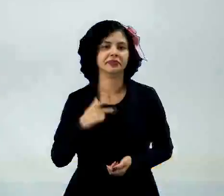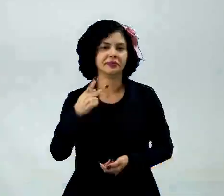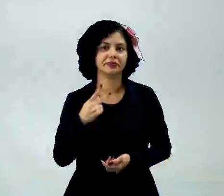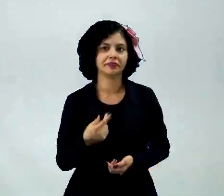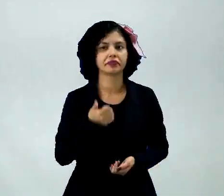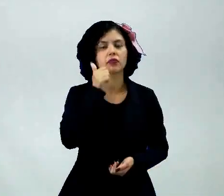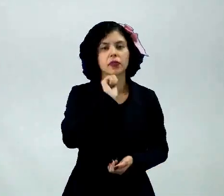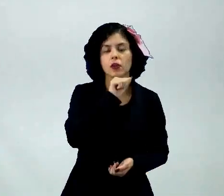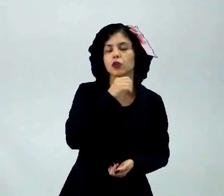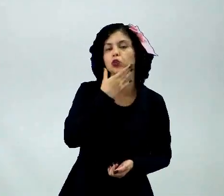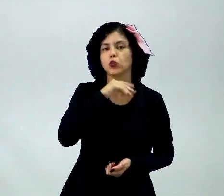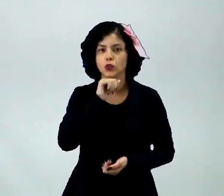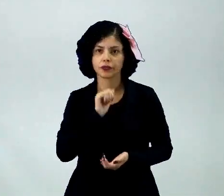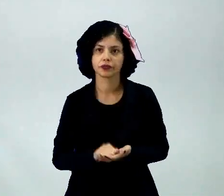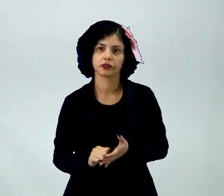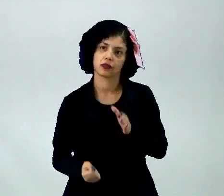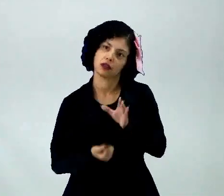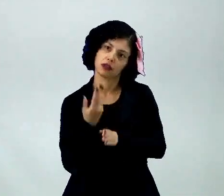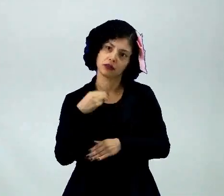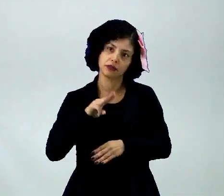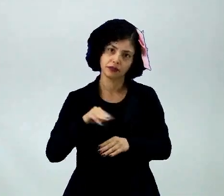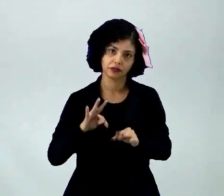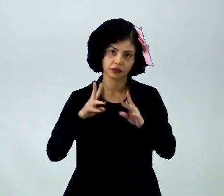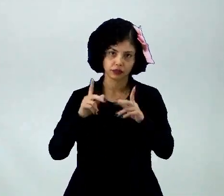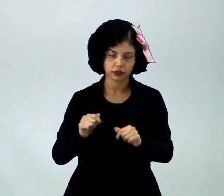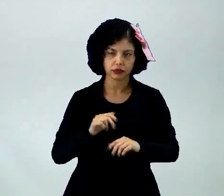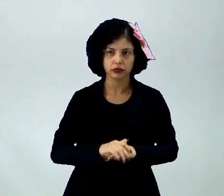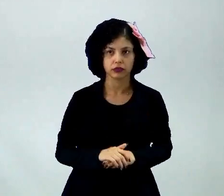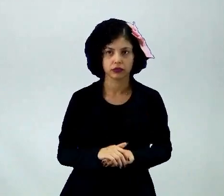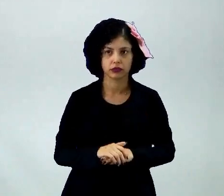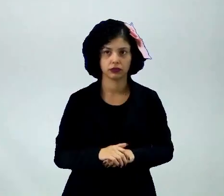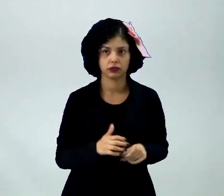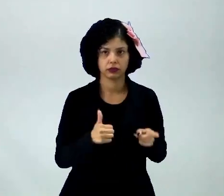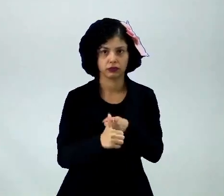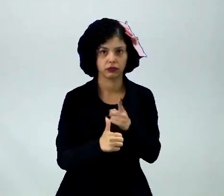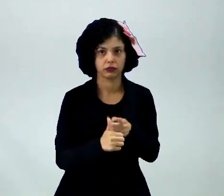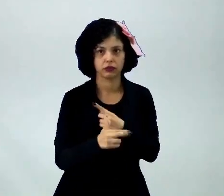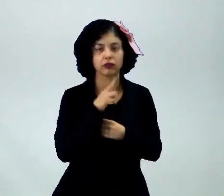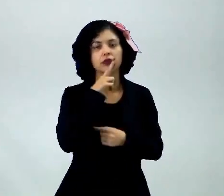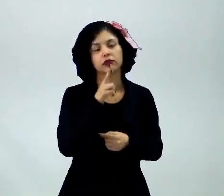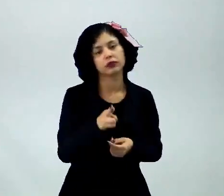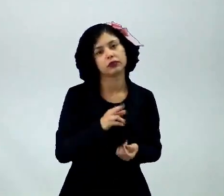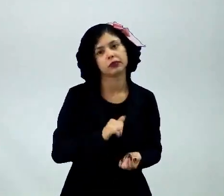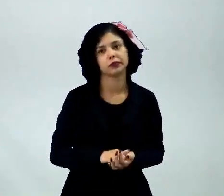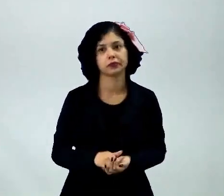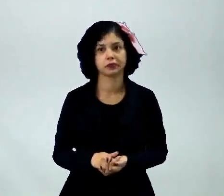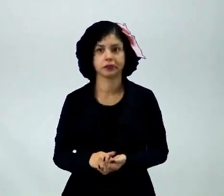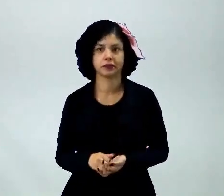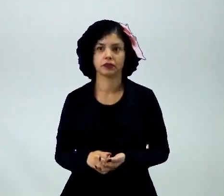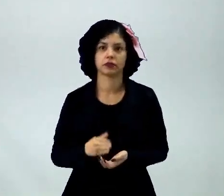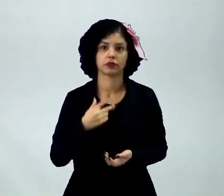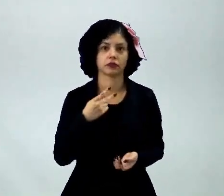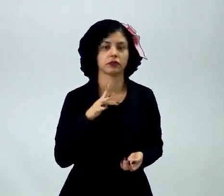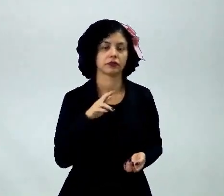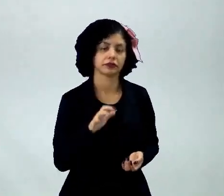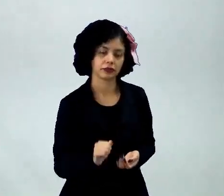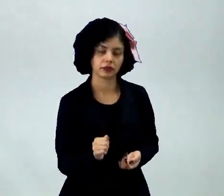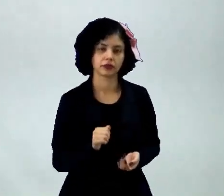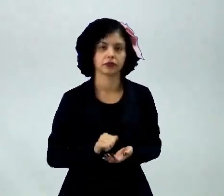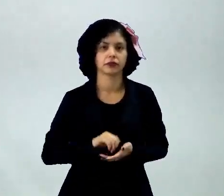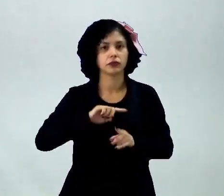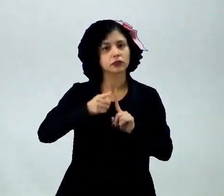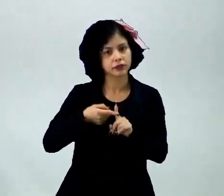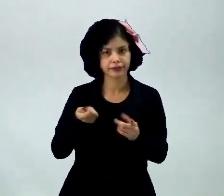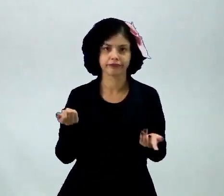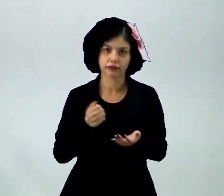os pais, quem vai dar origem a tudo. E a primeira geração é o resultado dessa geração parental. E